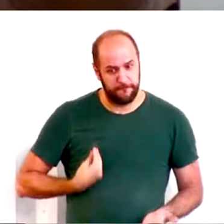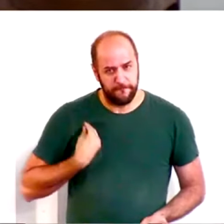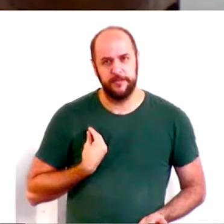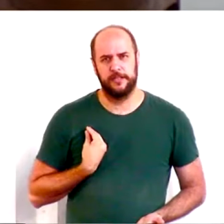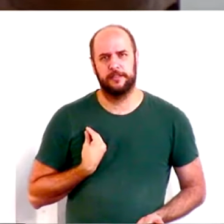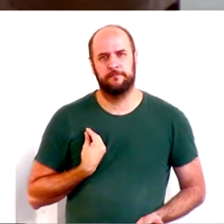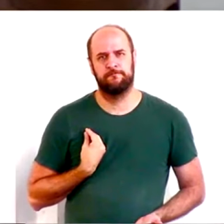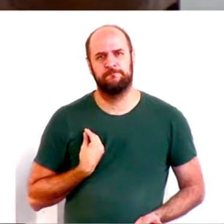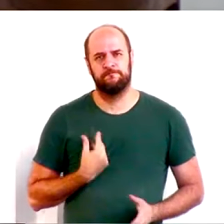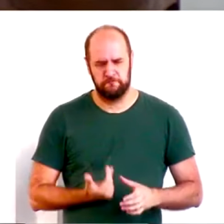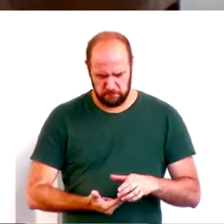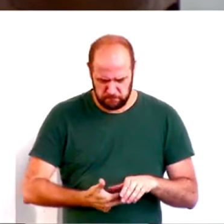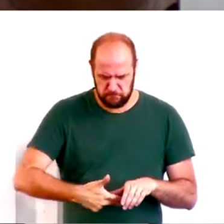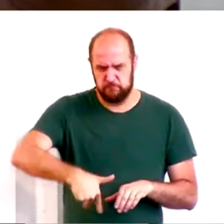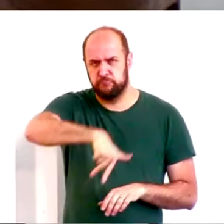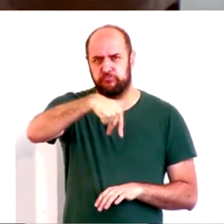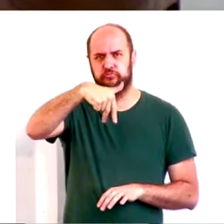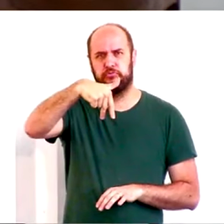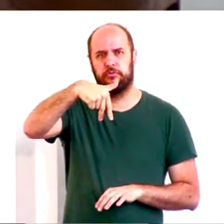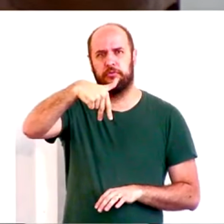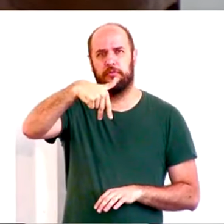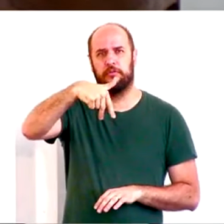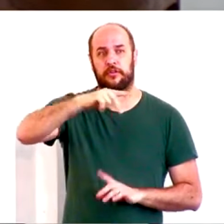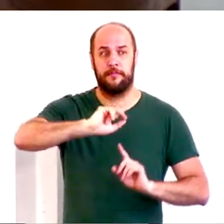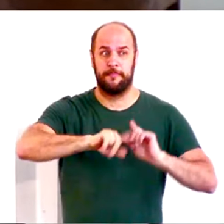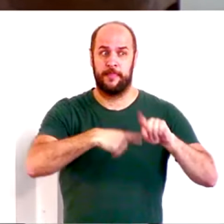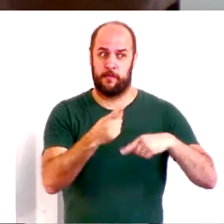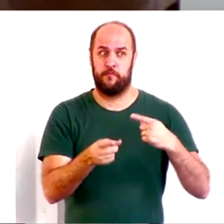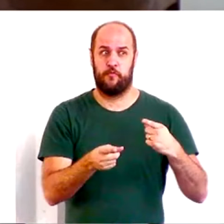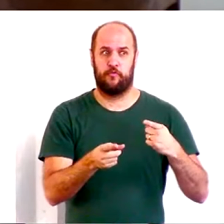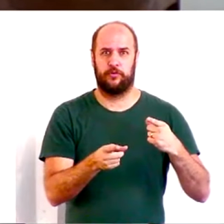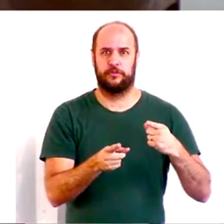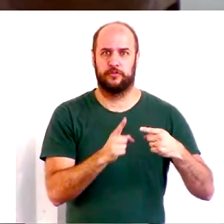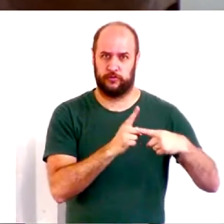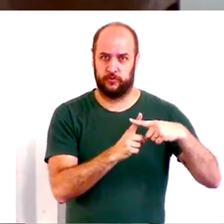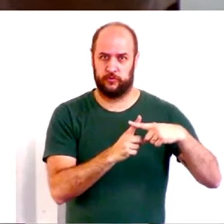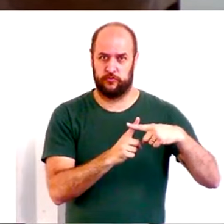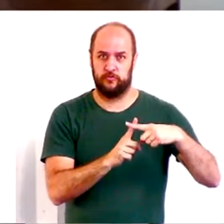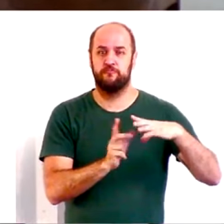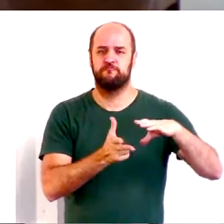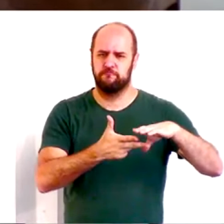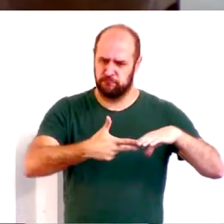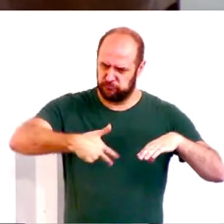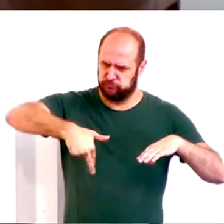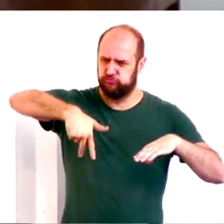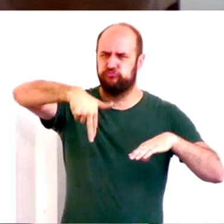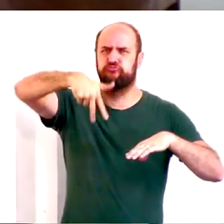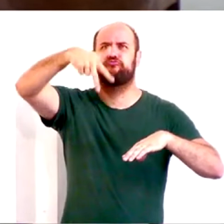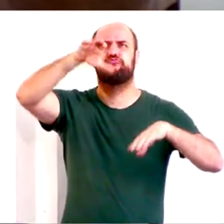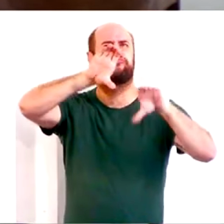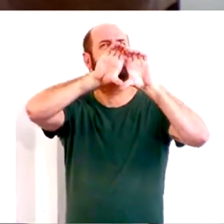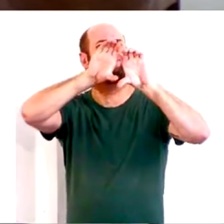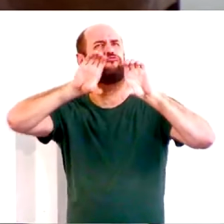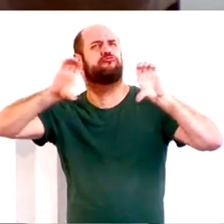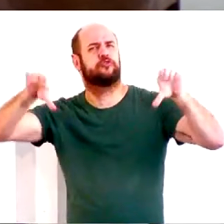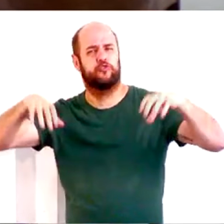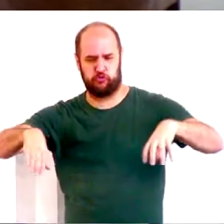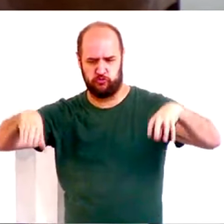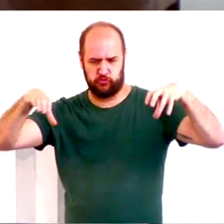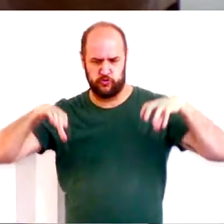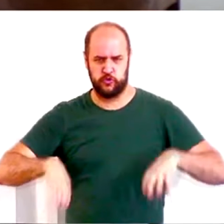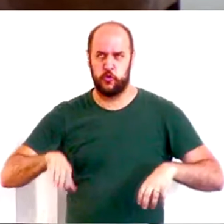ressurgiu depois da Cruz ele voltou ao seu lugar ao seu trono